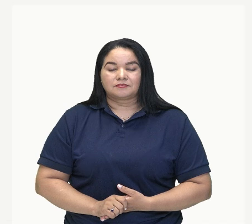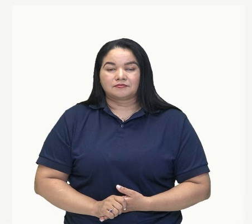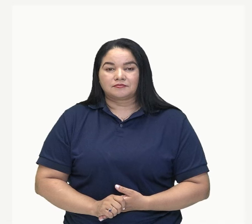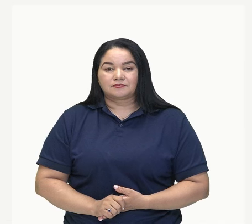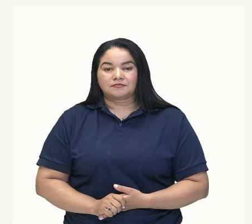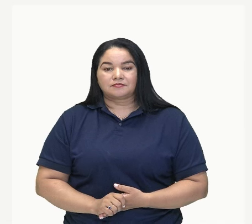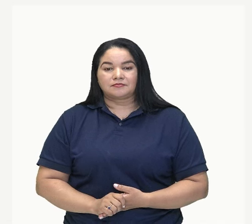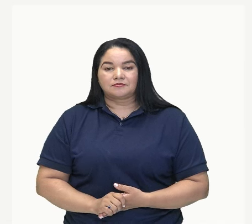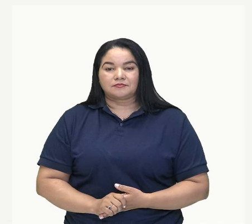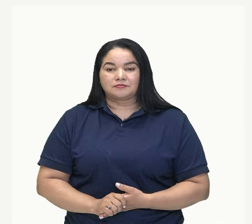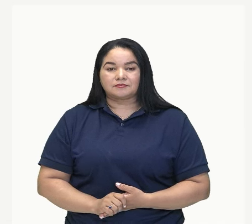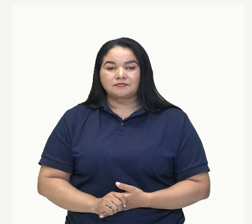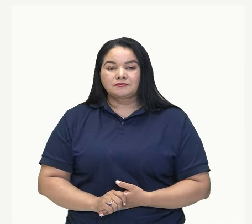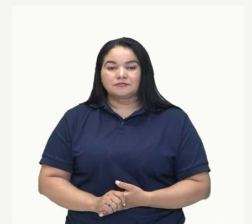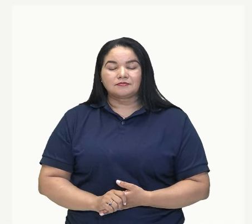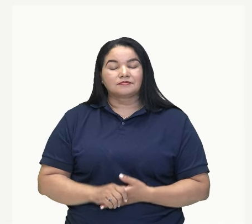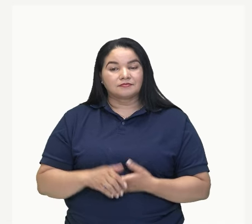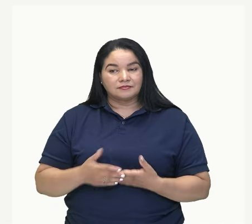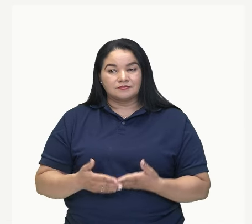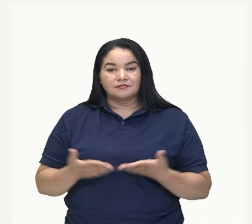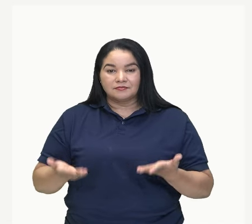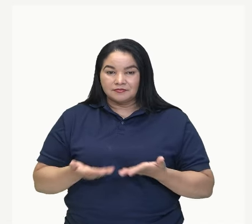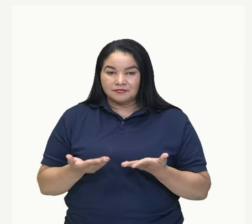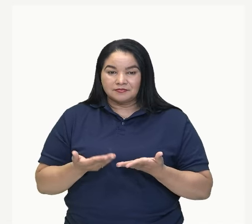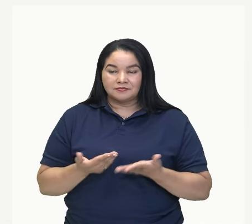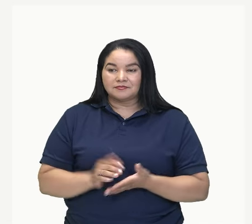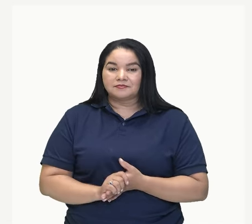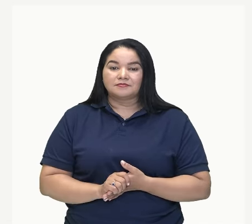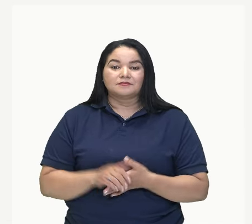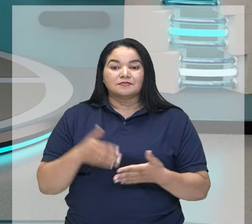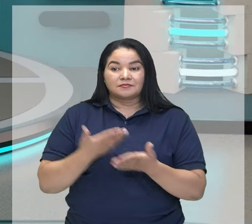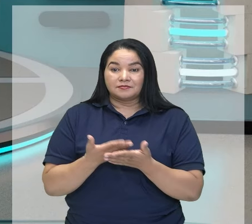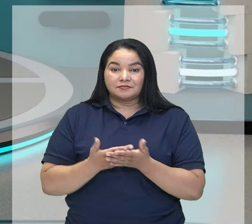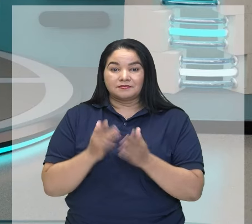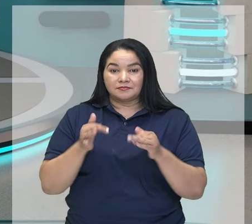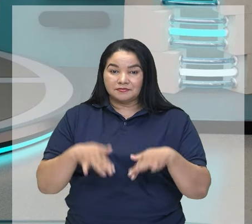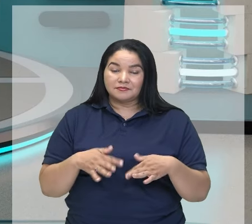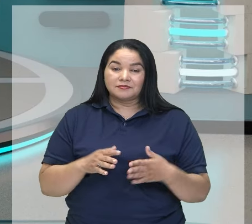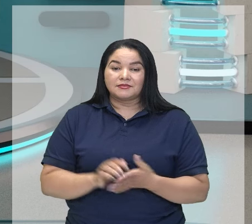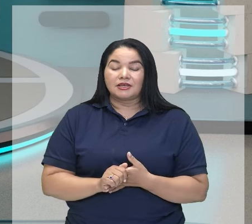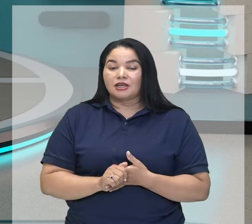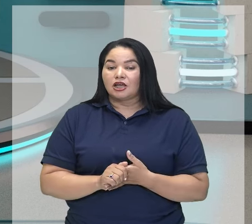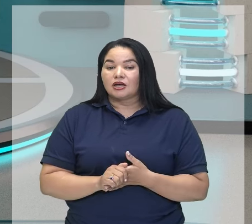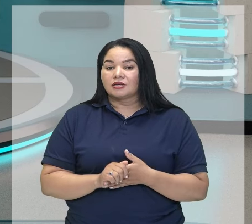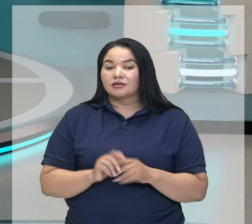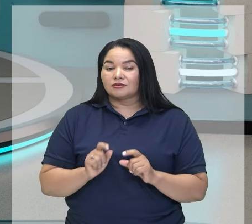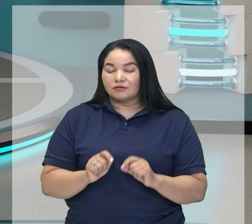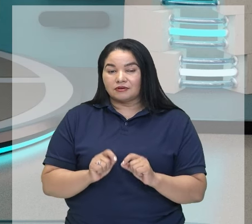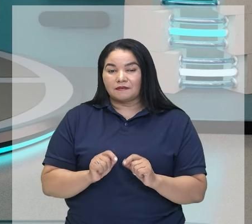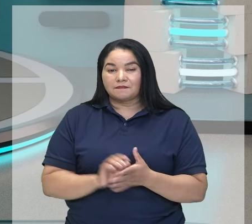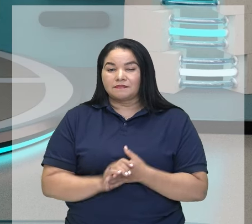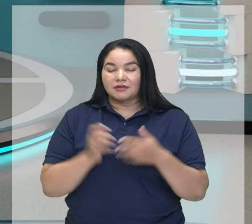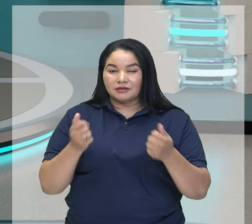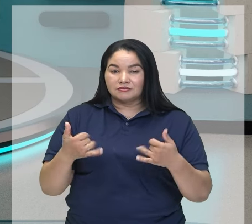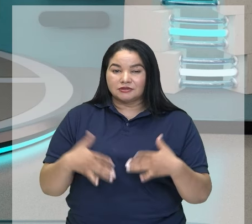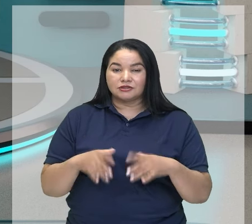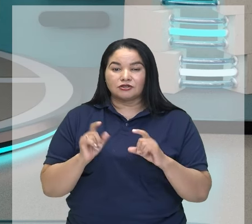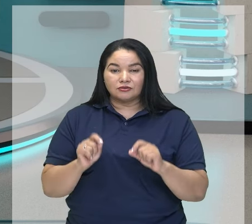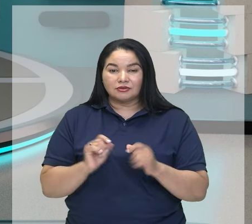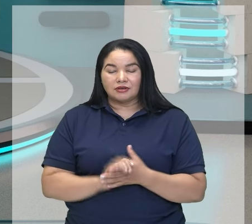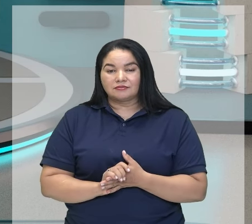Então, assim, nós vamos encerrando esta aula na qual nós conversamos aí sobre a questão